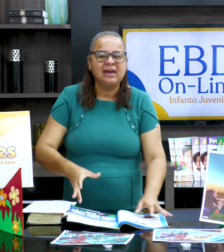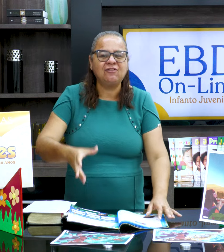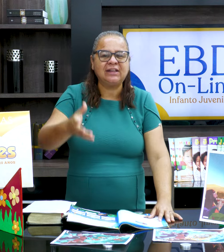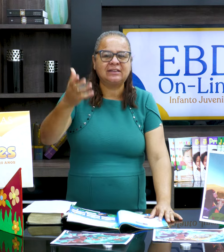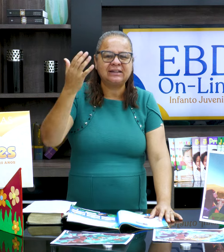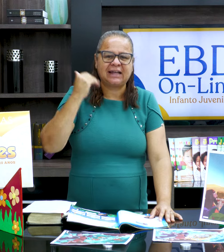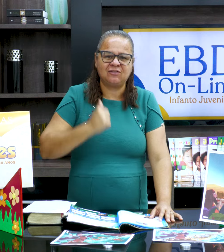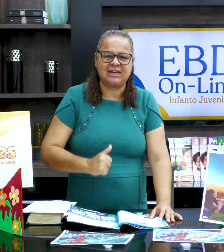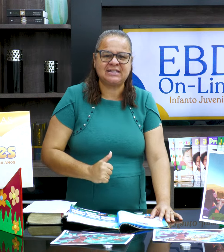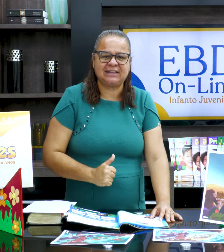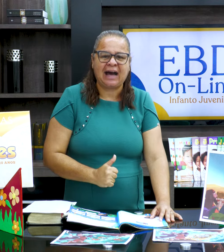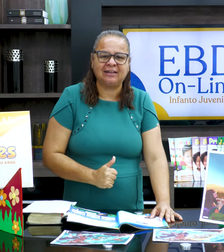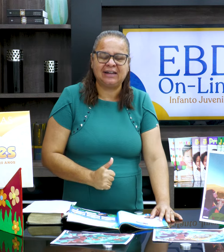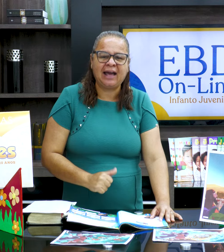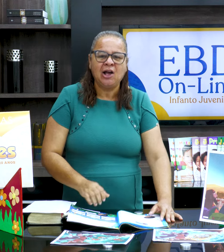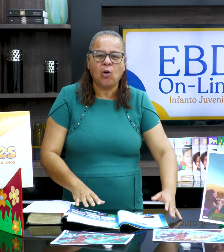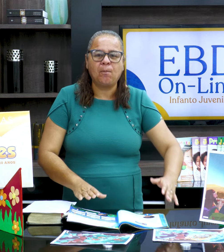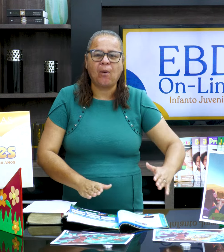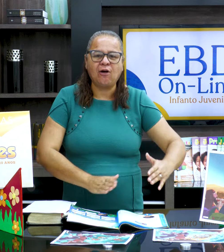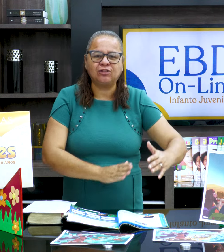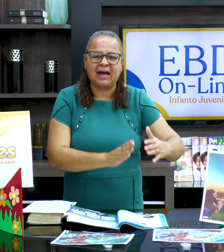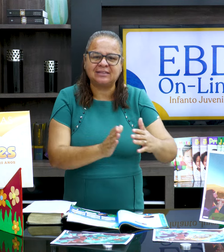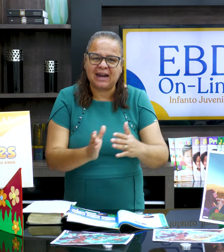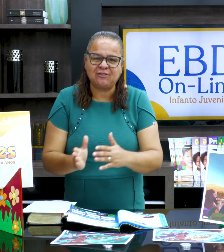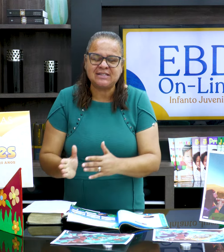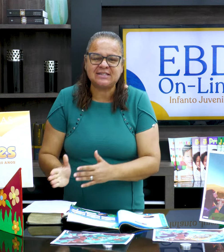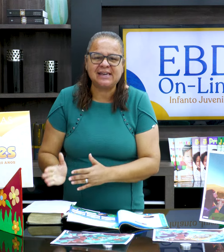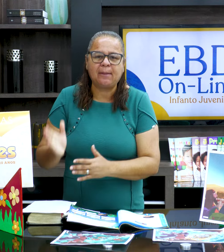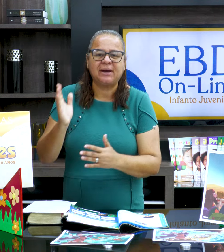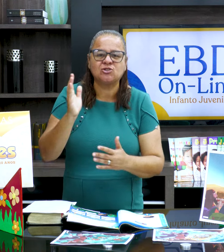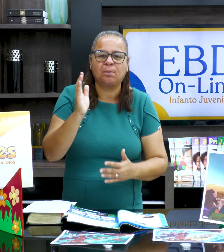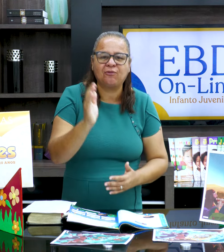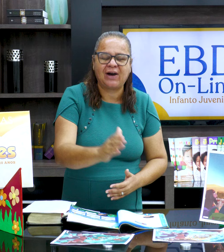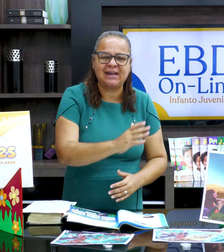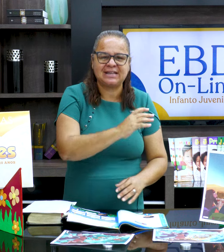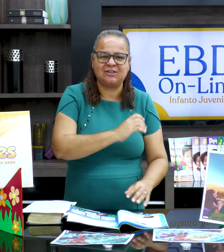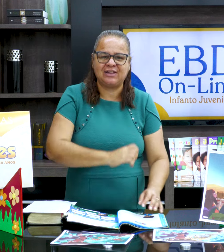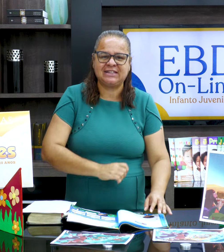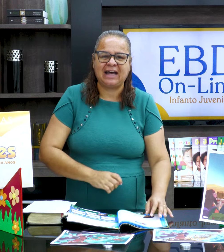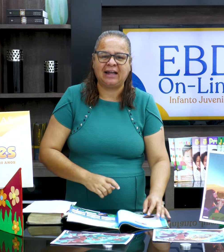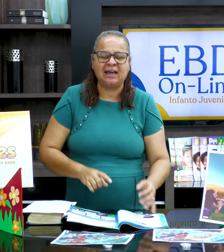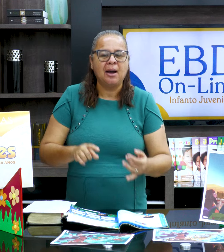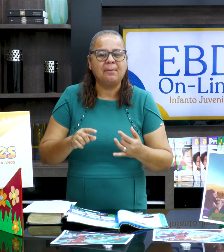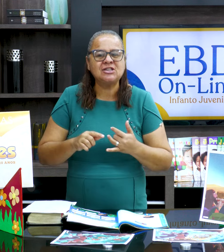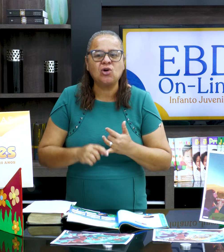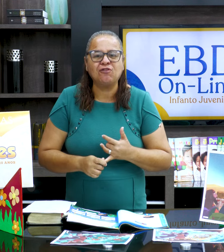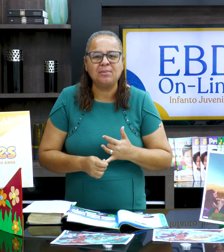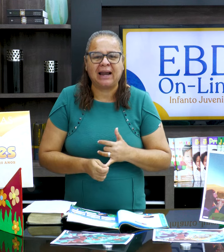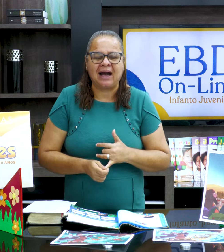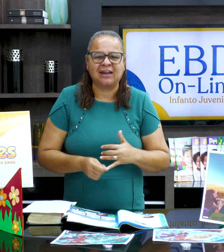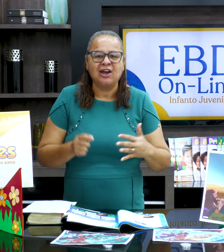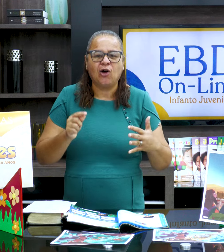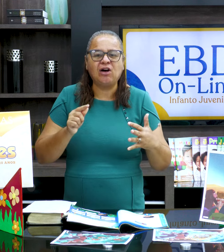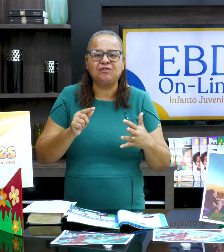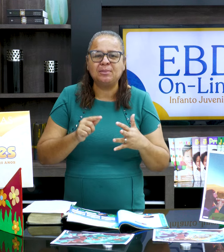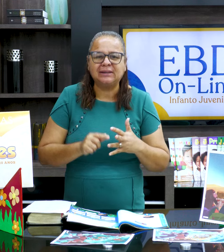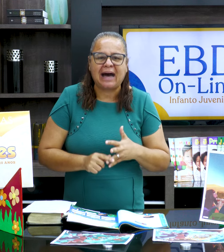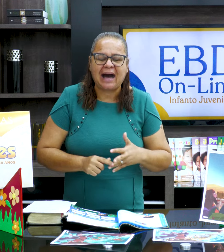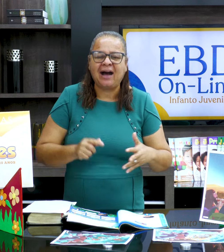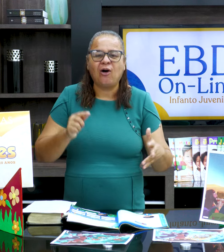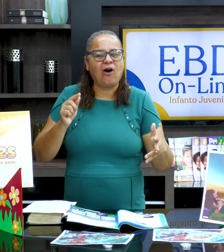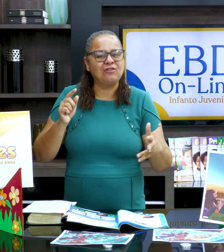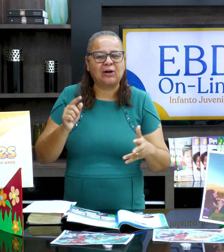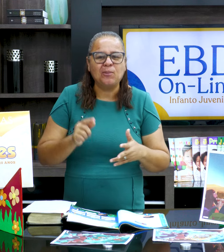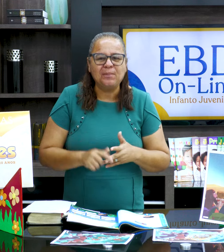obra e vem tanta adversidade né o povo na travessia passou por várias adversidades mas houve milagre houve